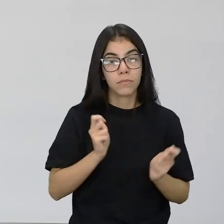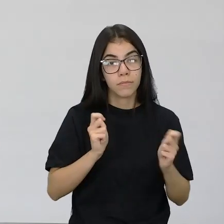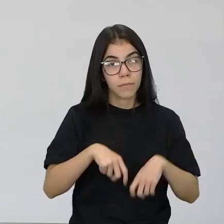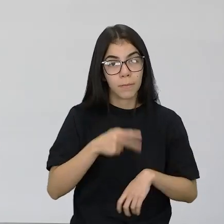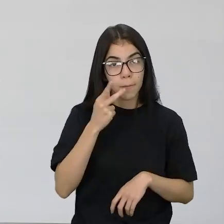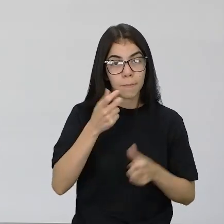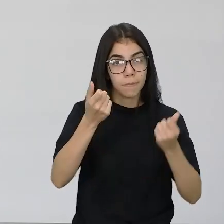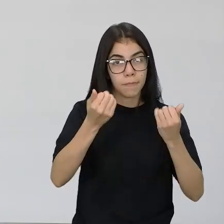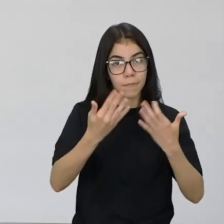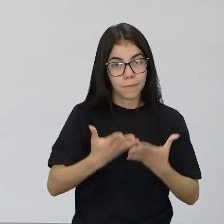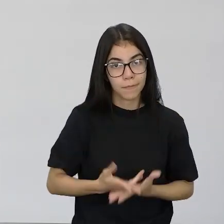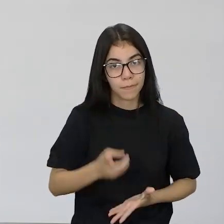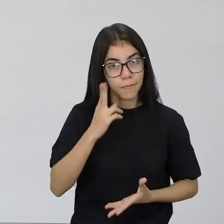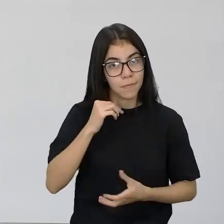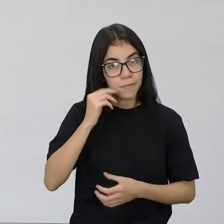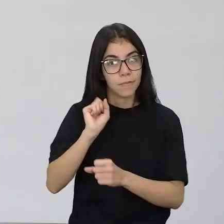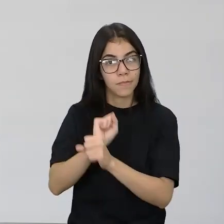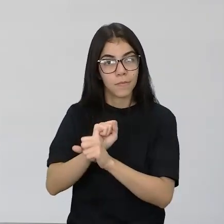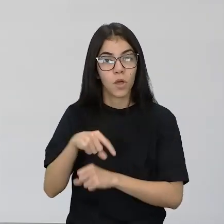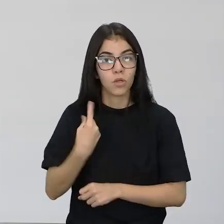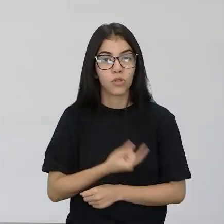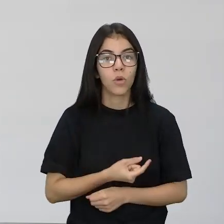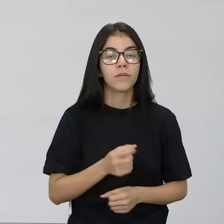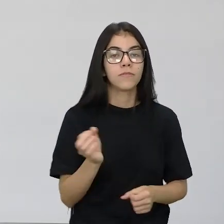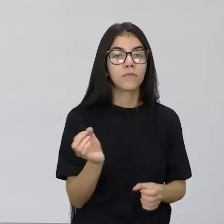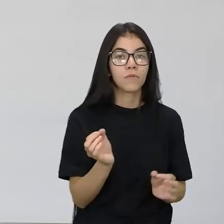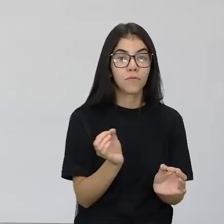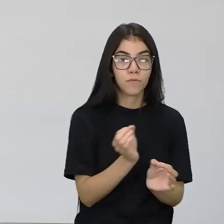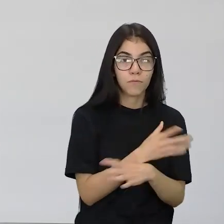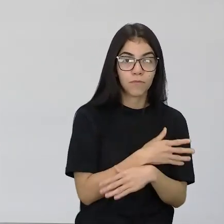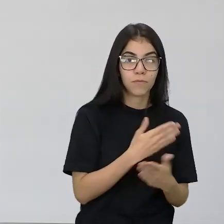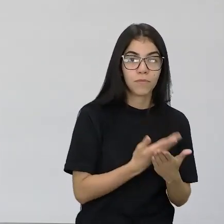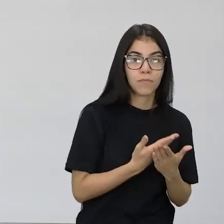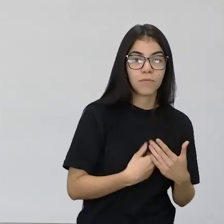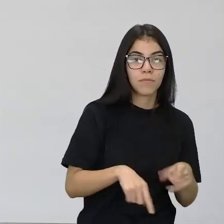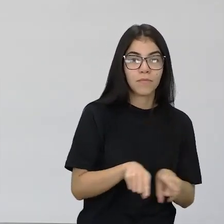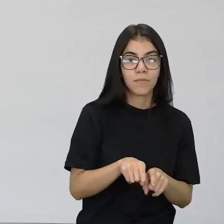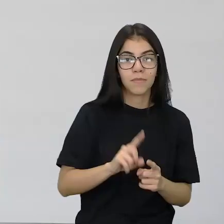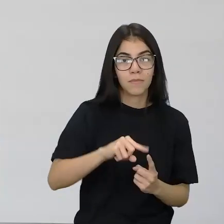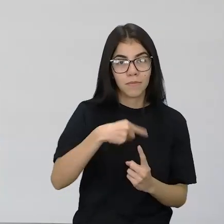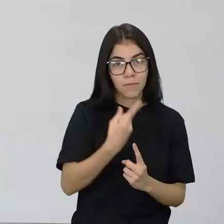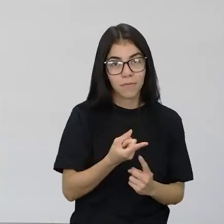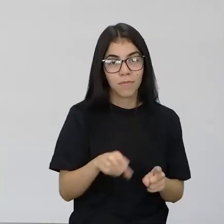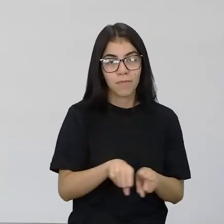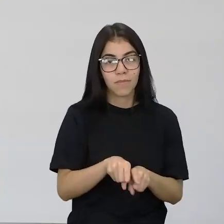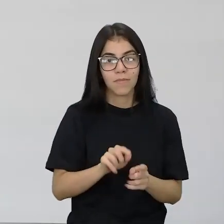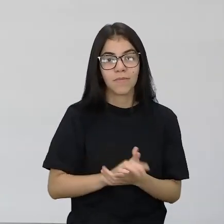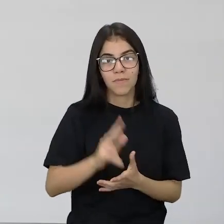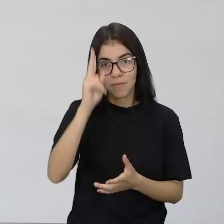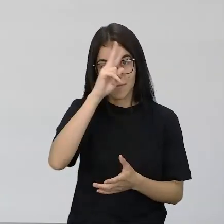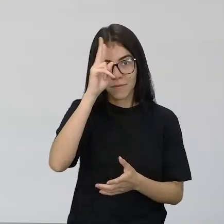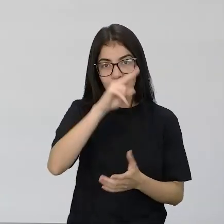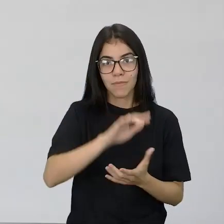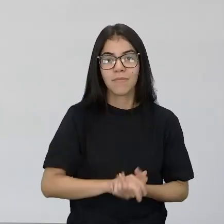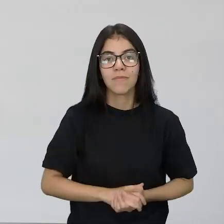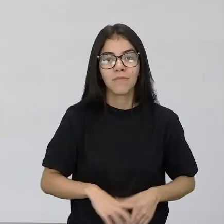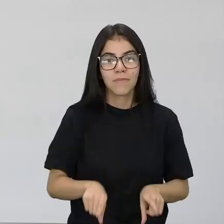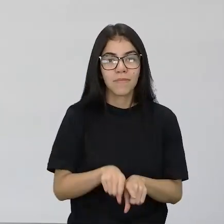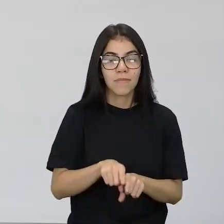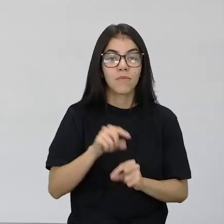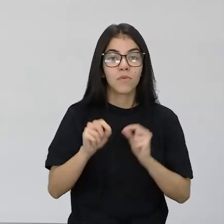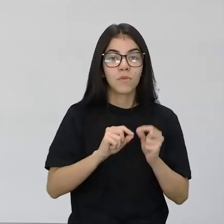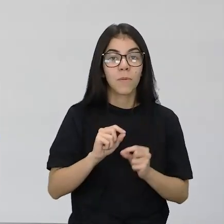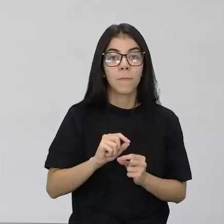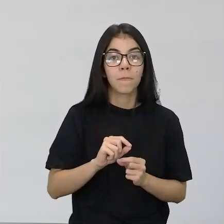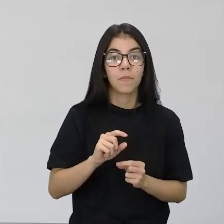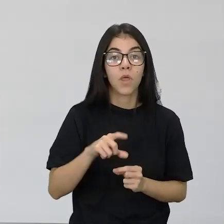das comunidades quilombolas. Estamos chegando aqui no finalzinho da nossa aula. Conto com vocês nas próximas aulas de história, porque eu vou contando história aqui, você vai